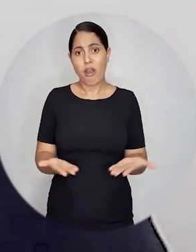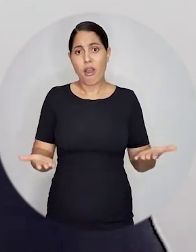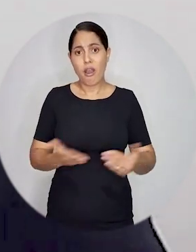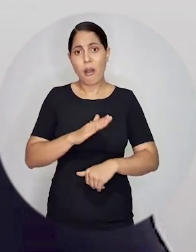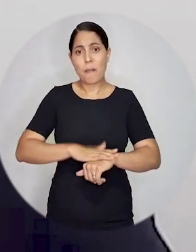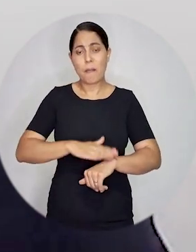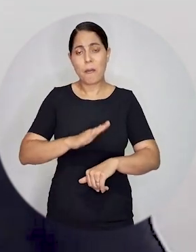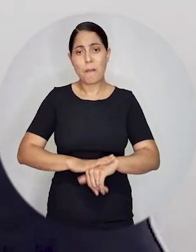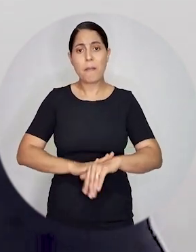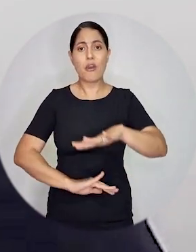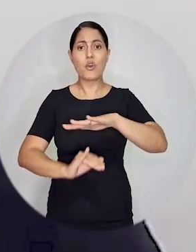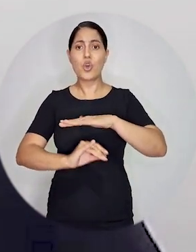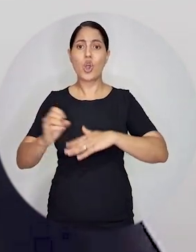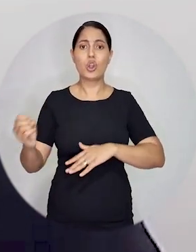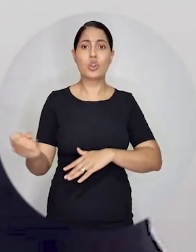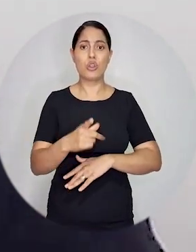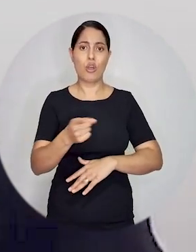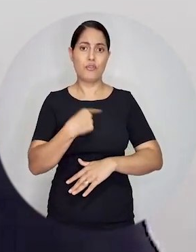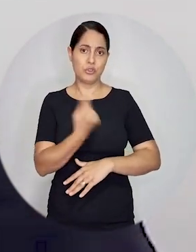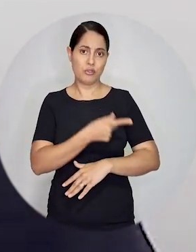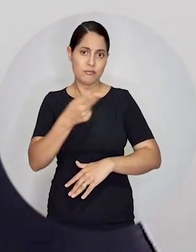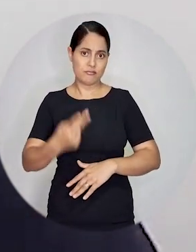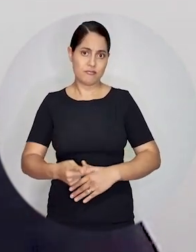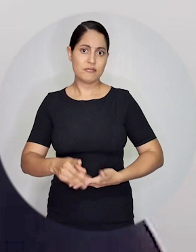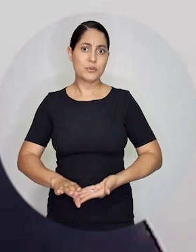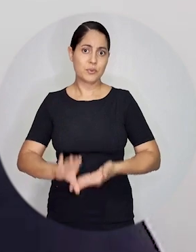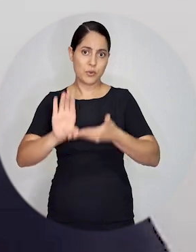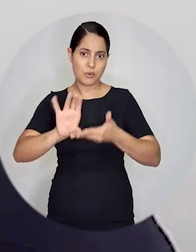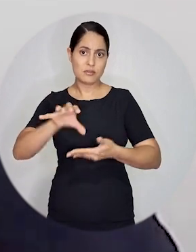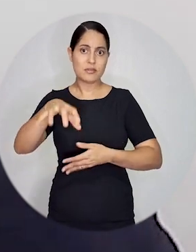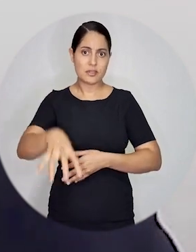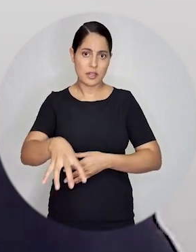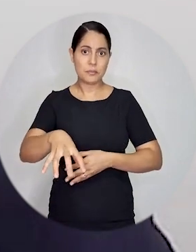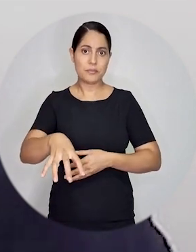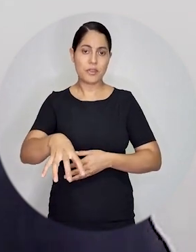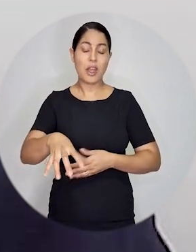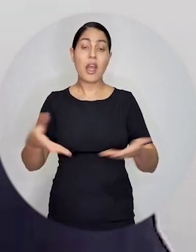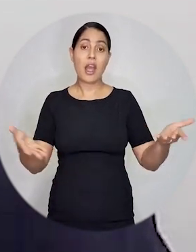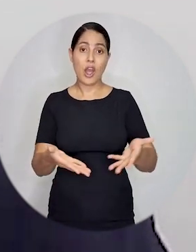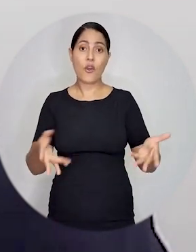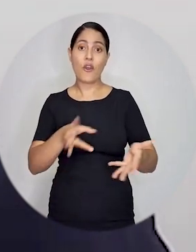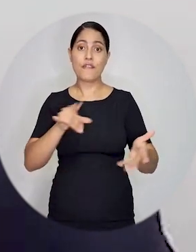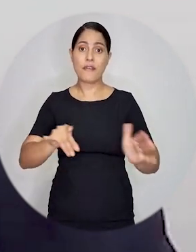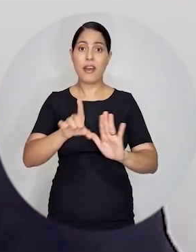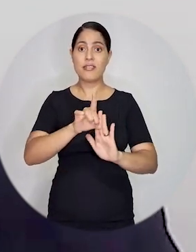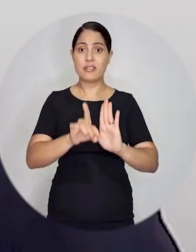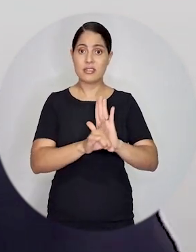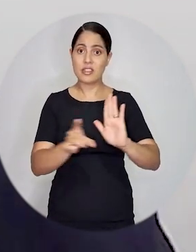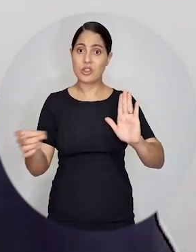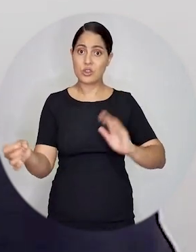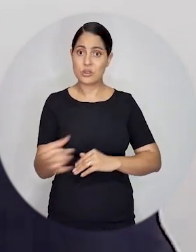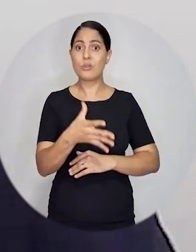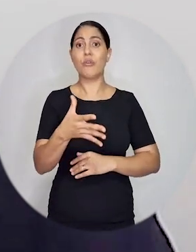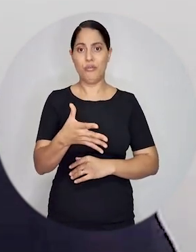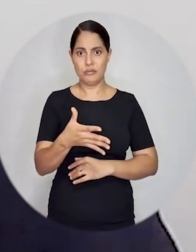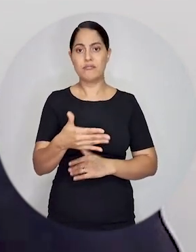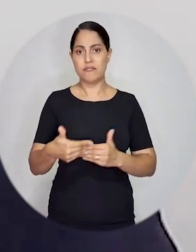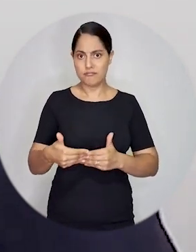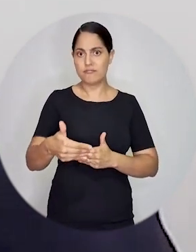momento institucional de reconstrução do Conselho, já na égide de um novo decreto e